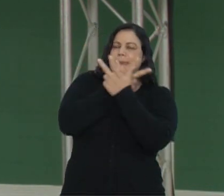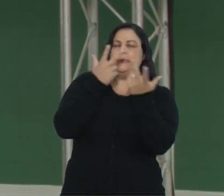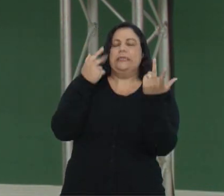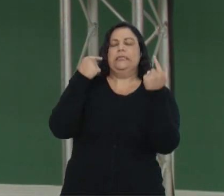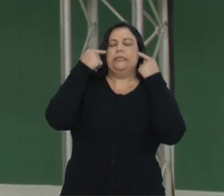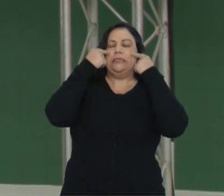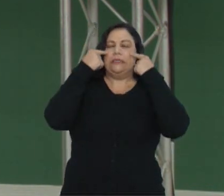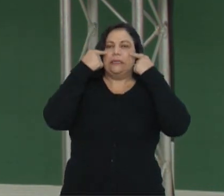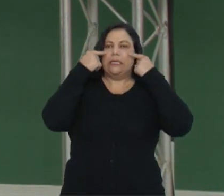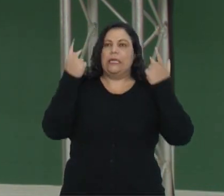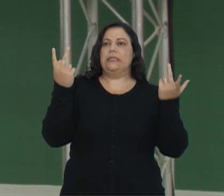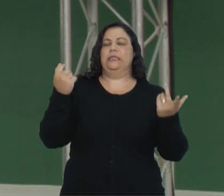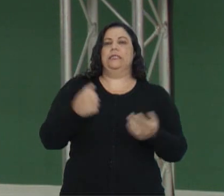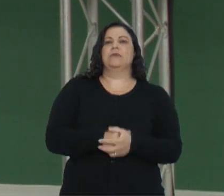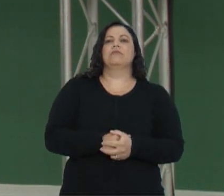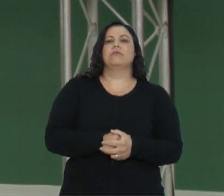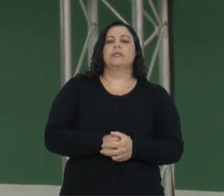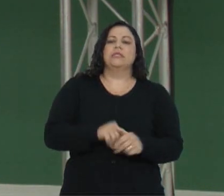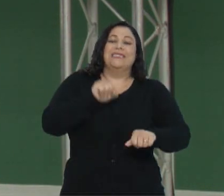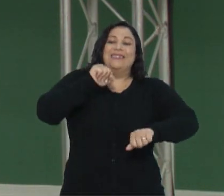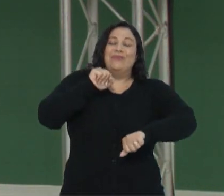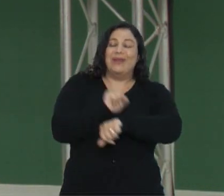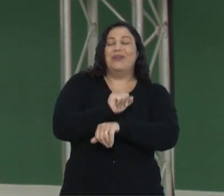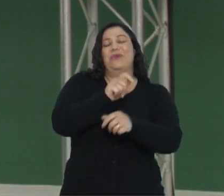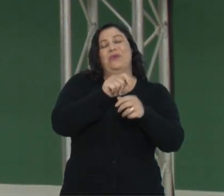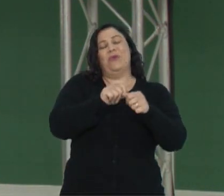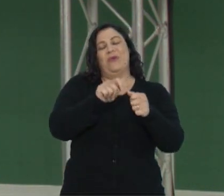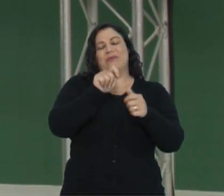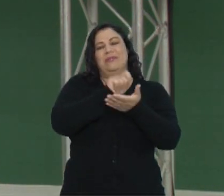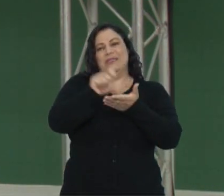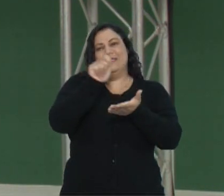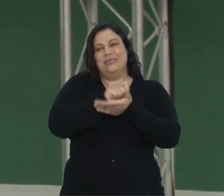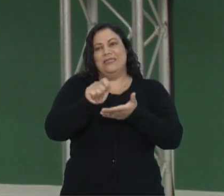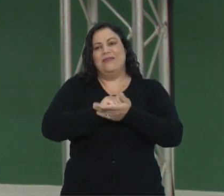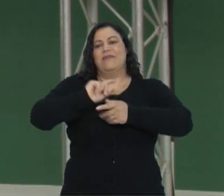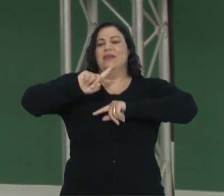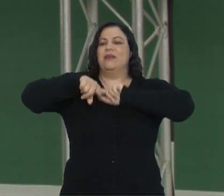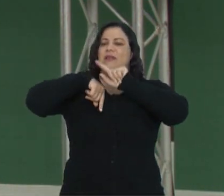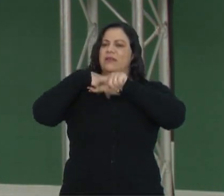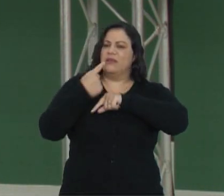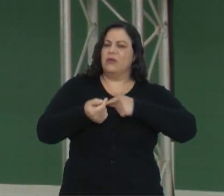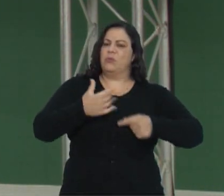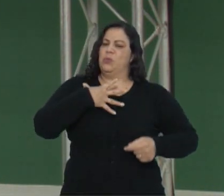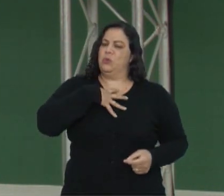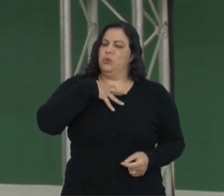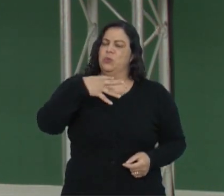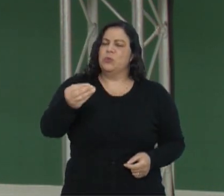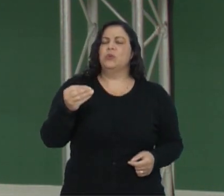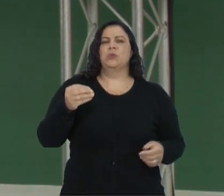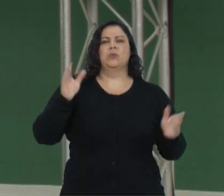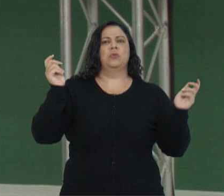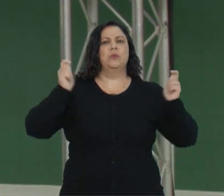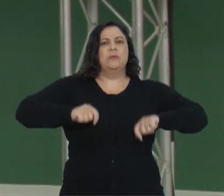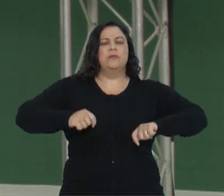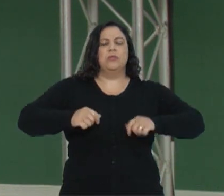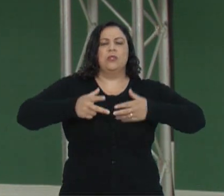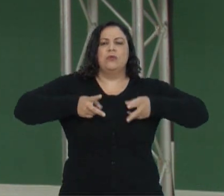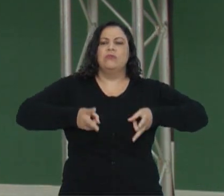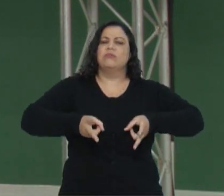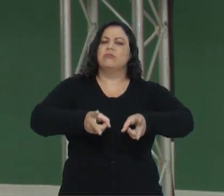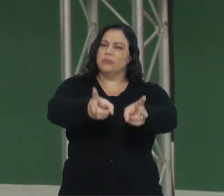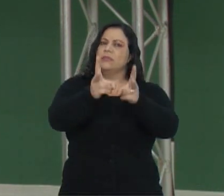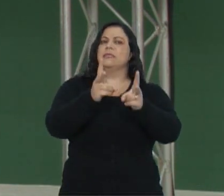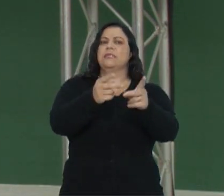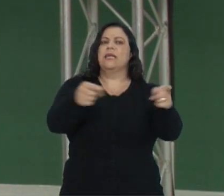cego, aí ele parou de compor, aí depois que ele morre, os filhos dele abraçam toda a composição. Só sei que Bach